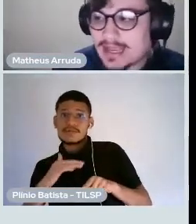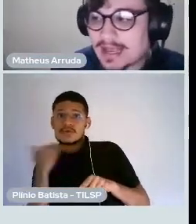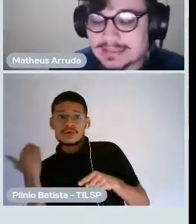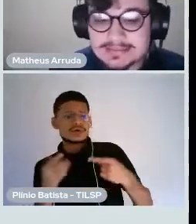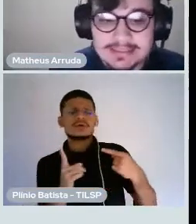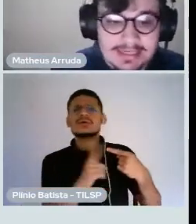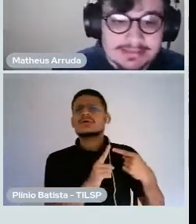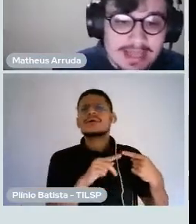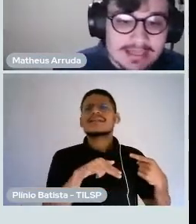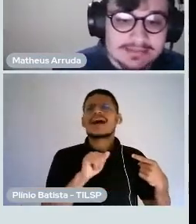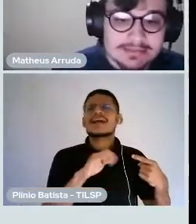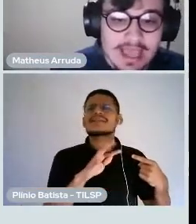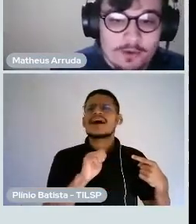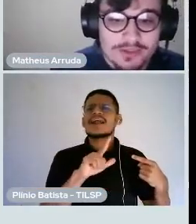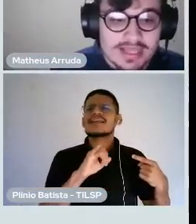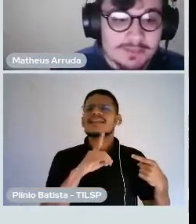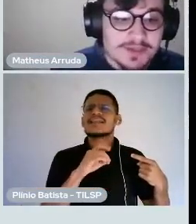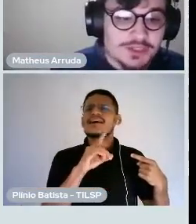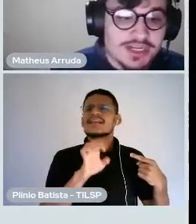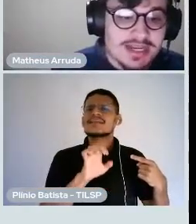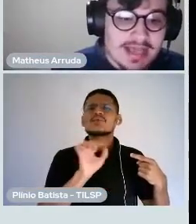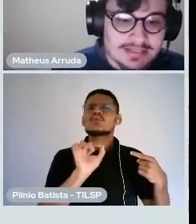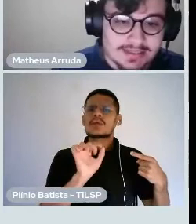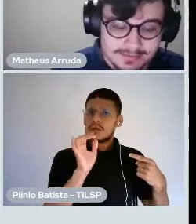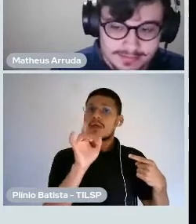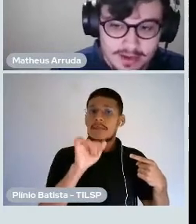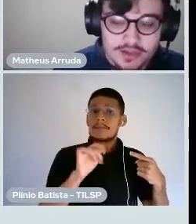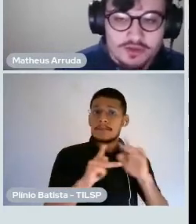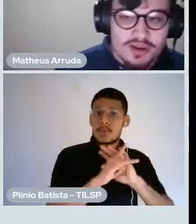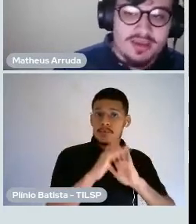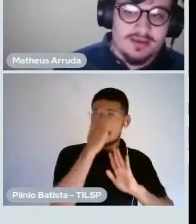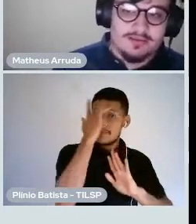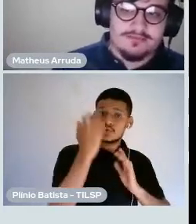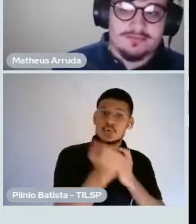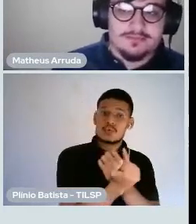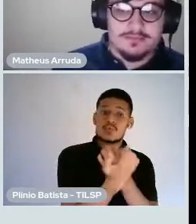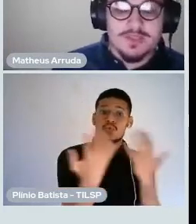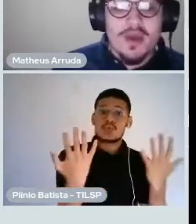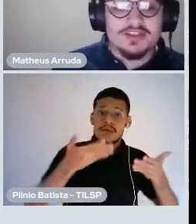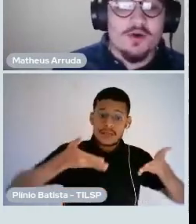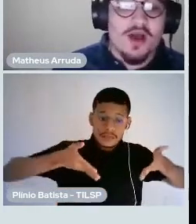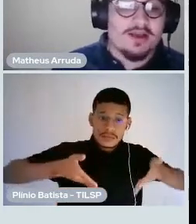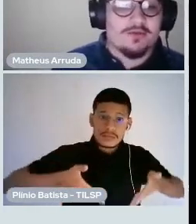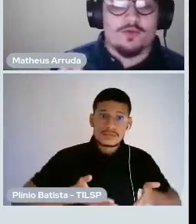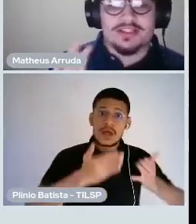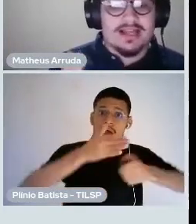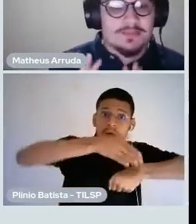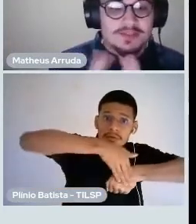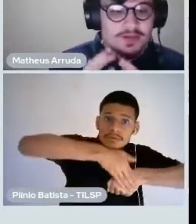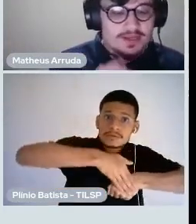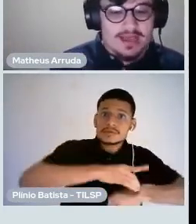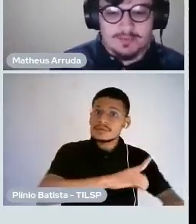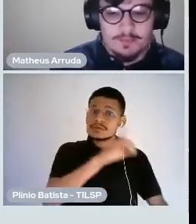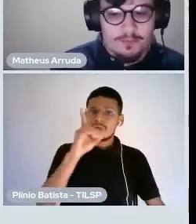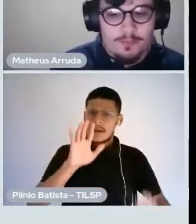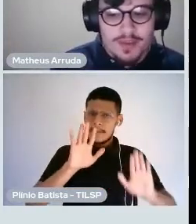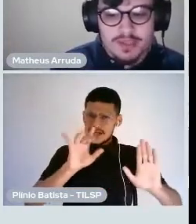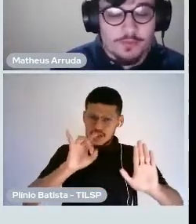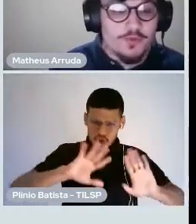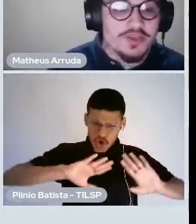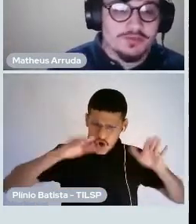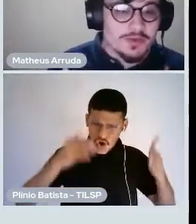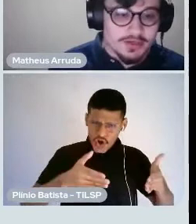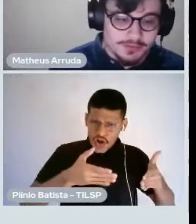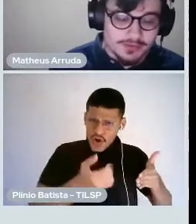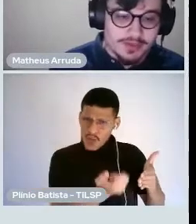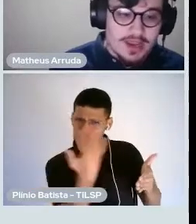natalidade? A taxa de natalidade é a quantidade de pessoas que nascem. Só que não é só a quantidade de pessoa que nasce.